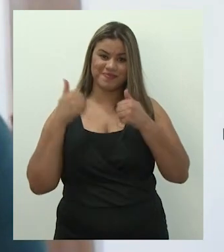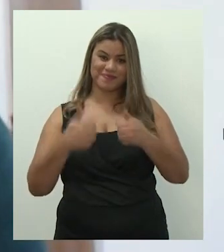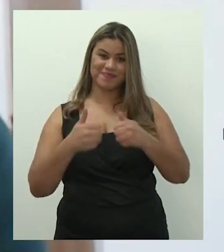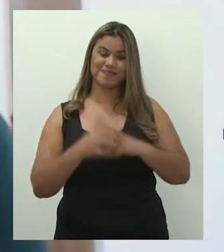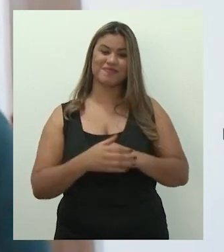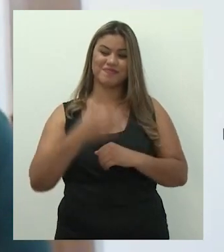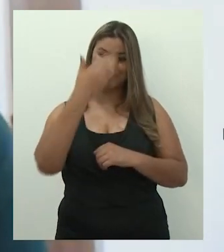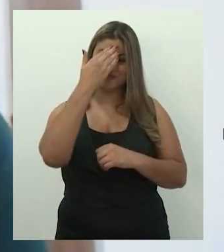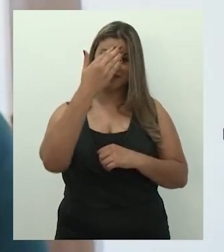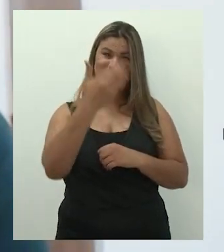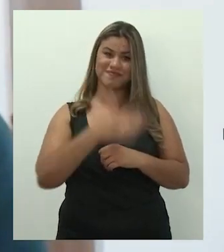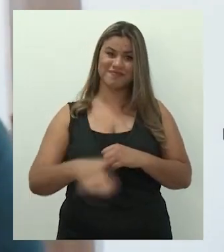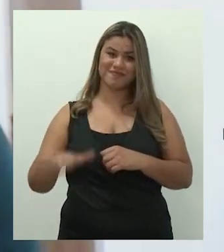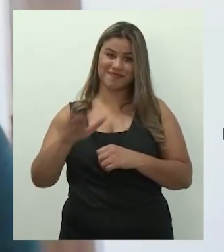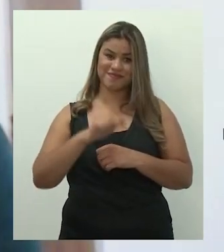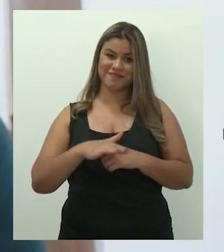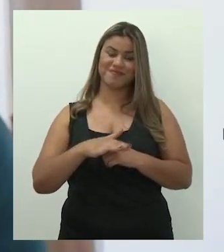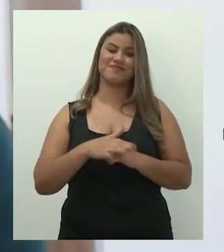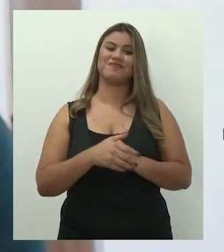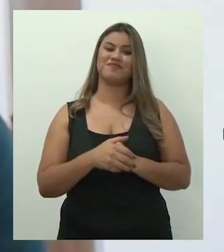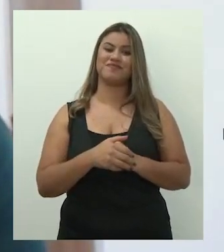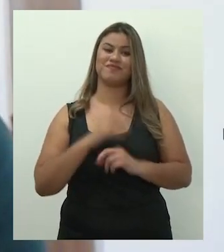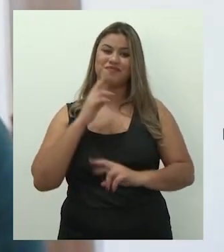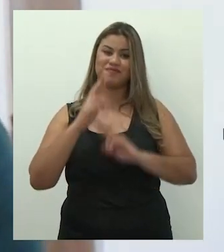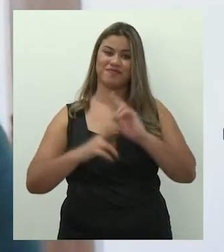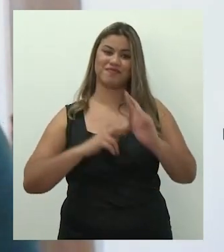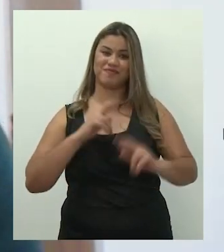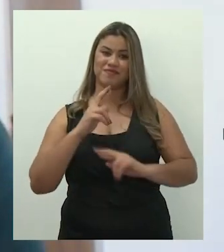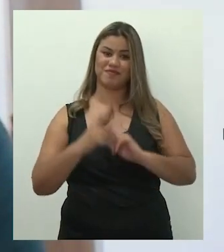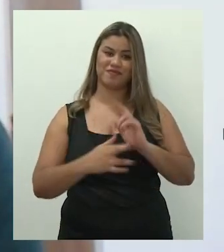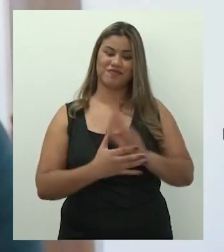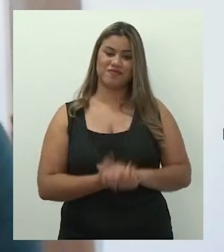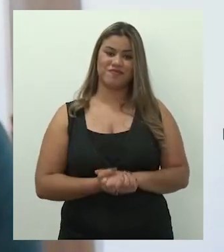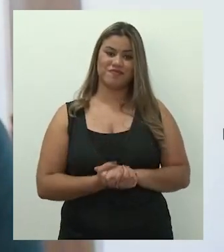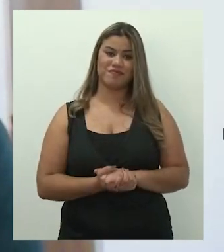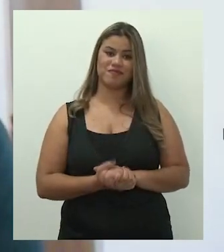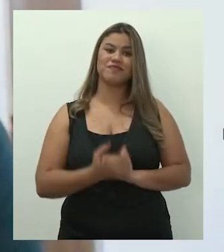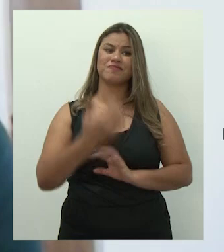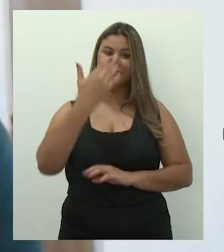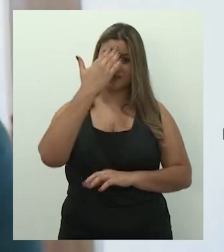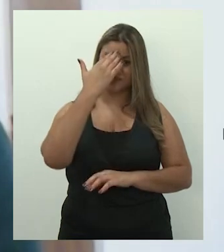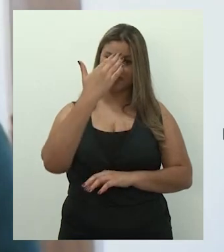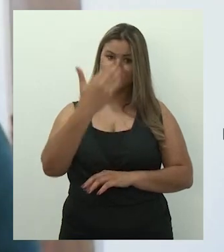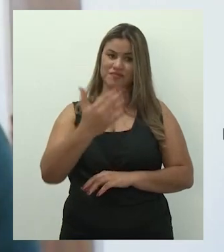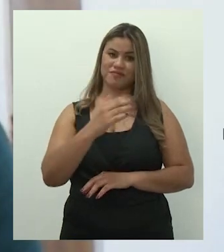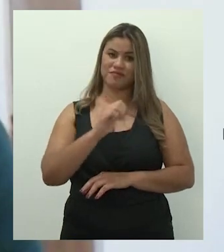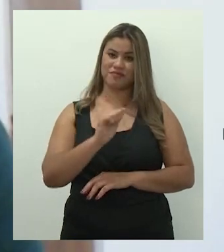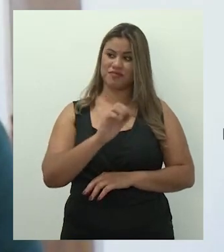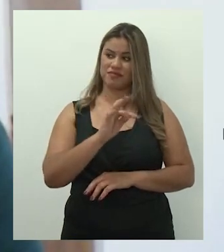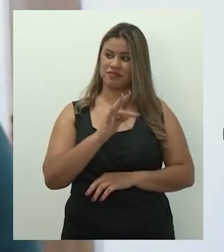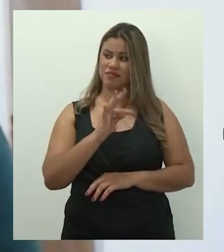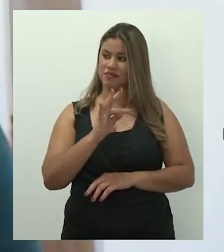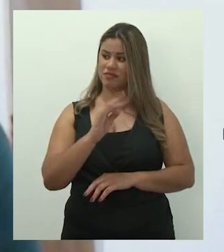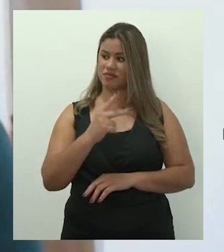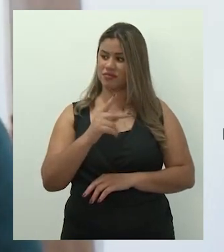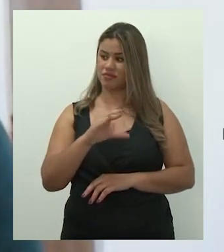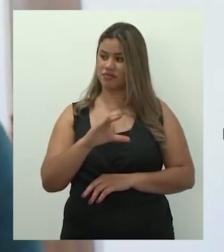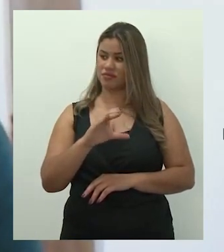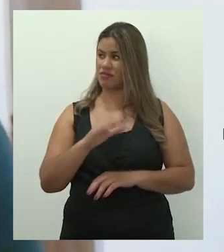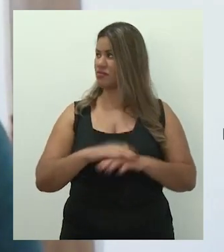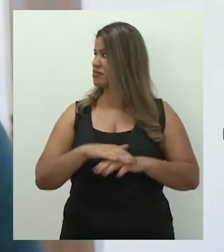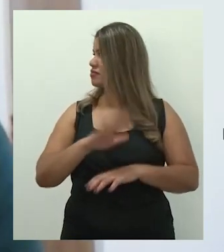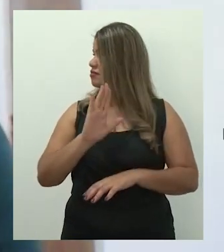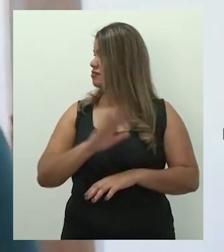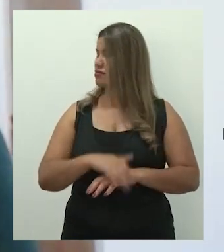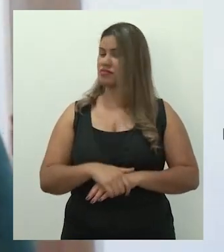Eu agradeço muito a colaboração de todos, agradeço por mais essa TPC, que vocês estejam bem, até a